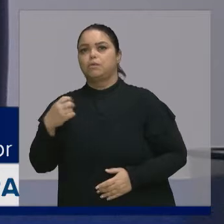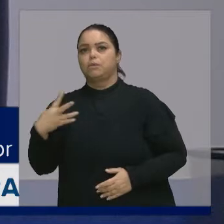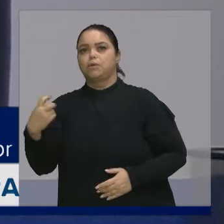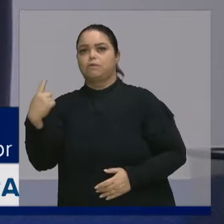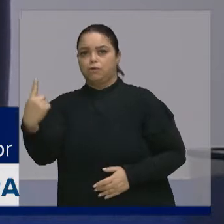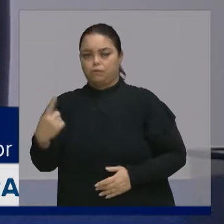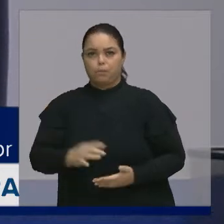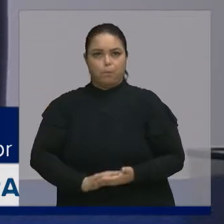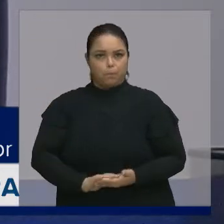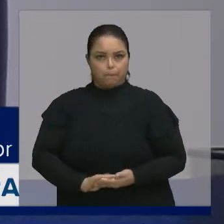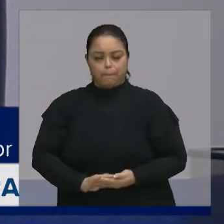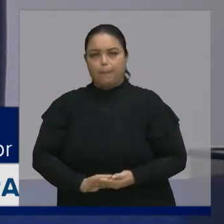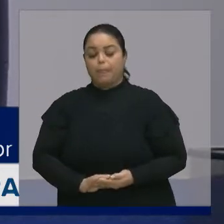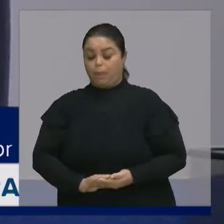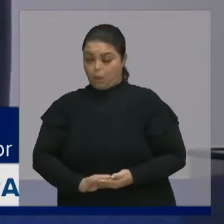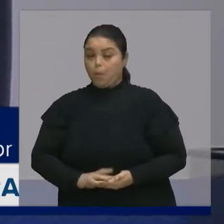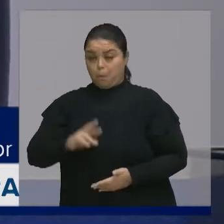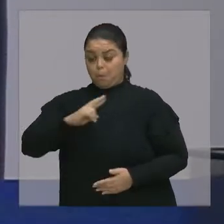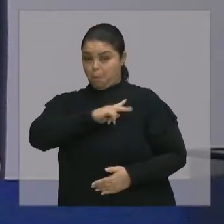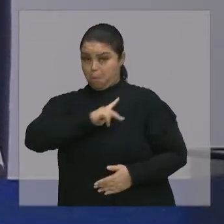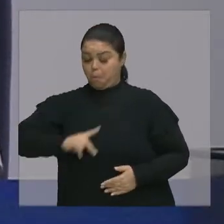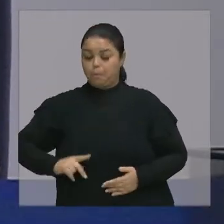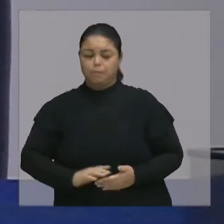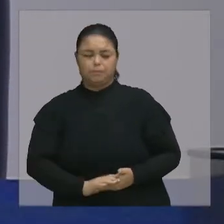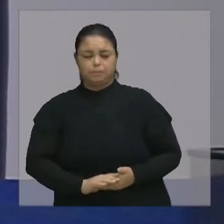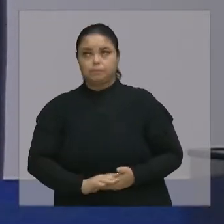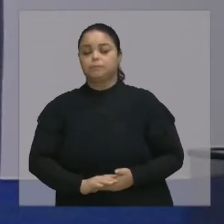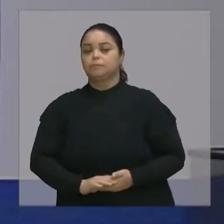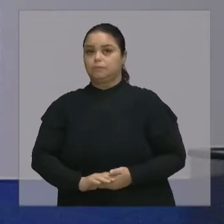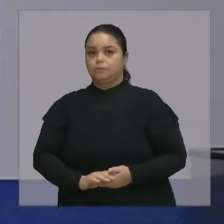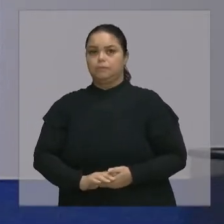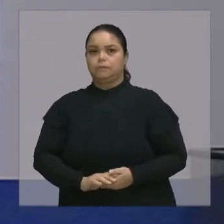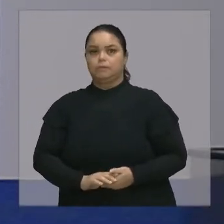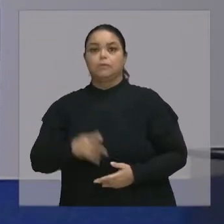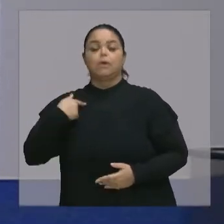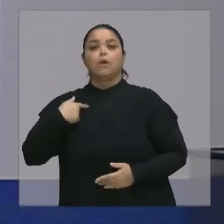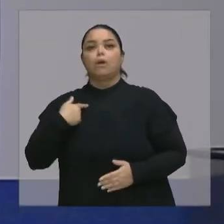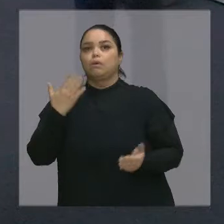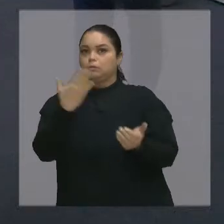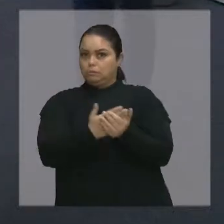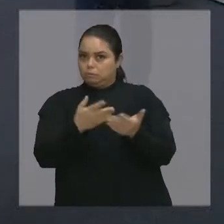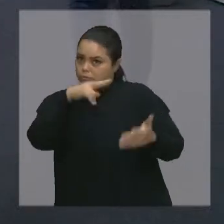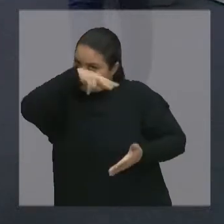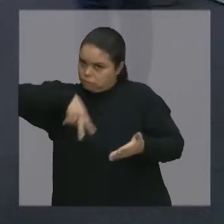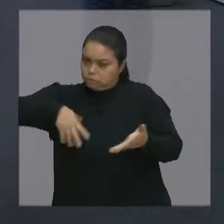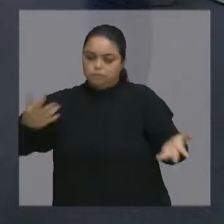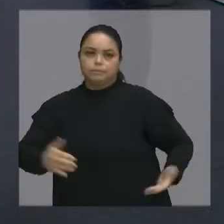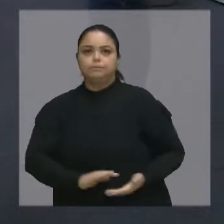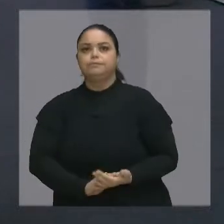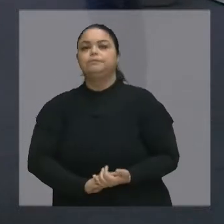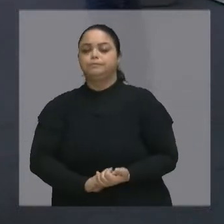24/6/2021. Senhor presidente, são esses os processos de leitura.